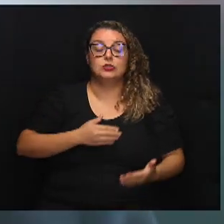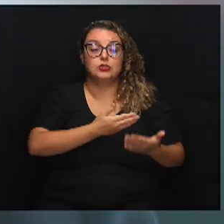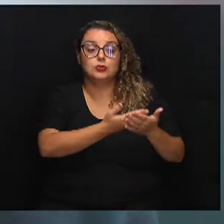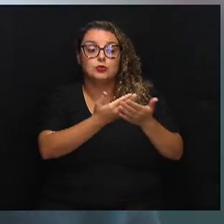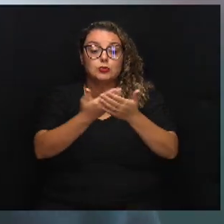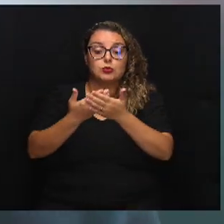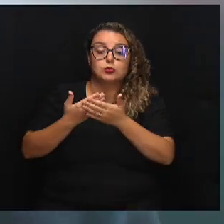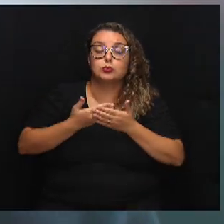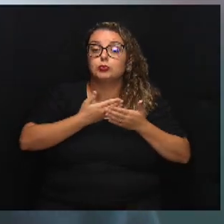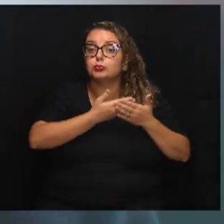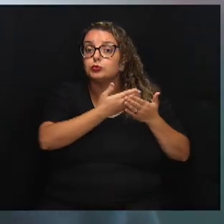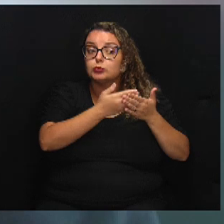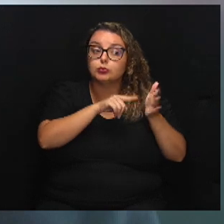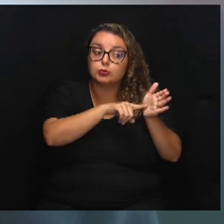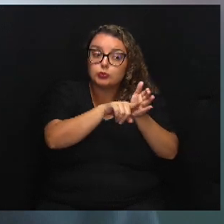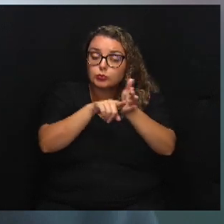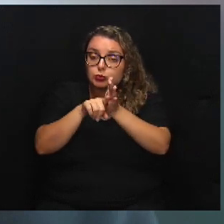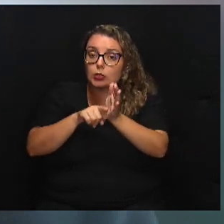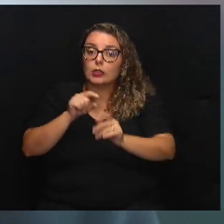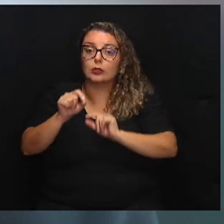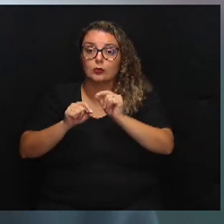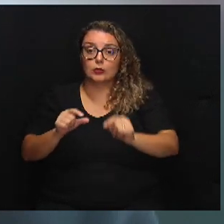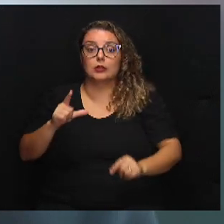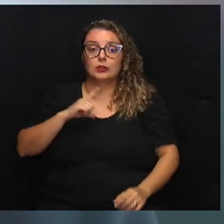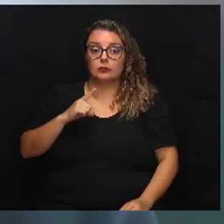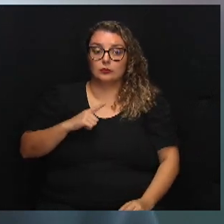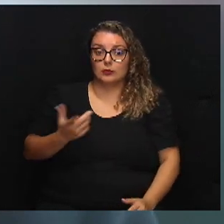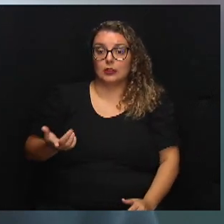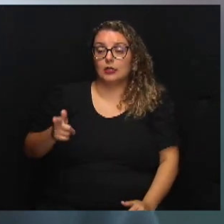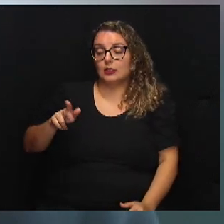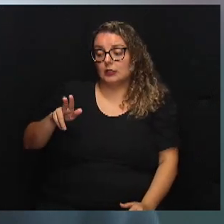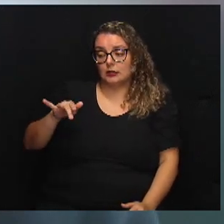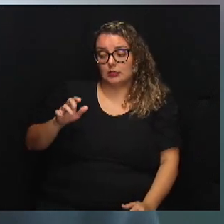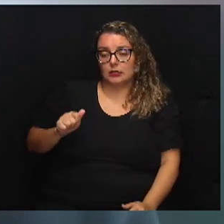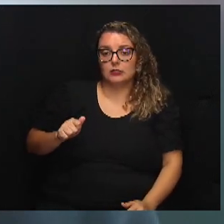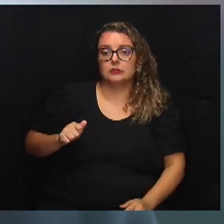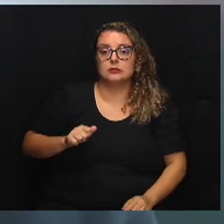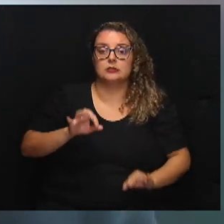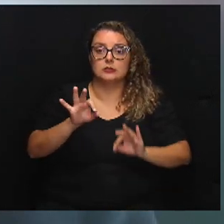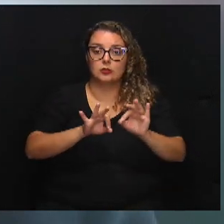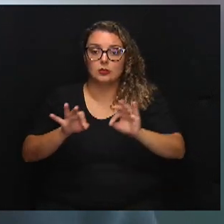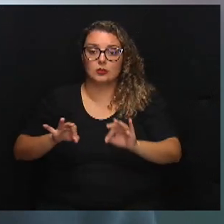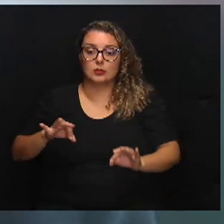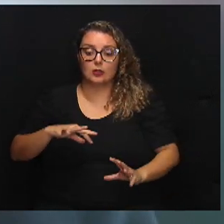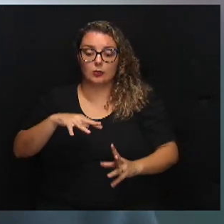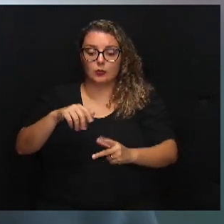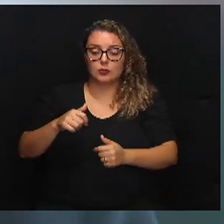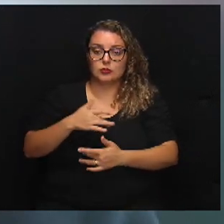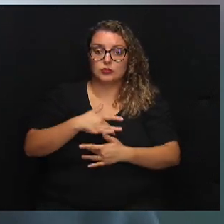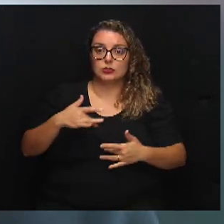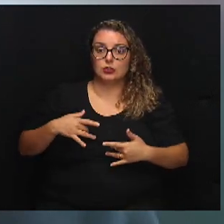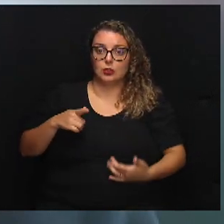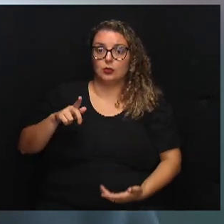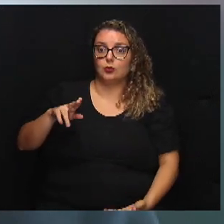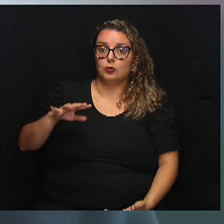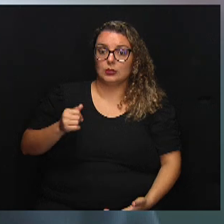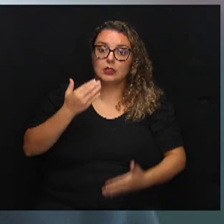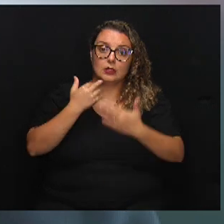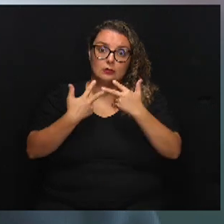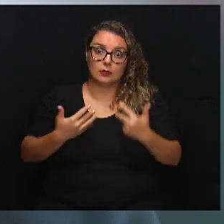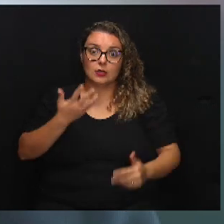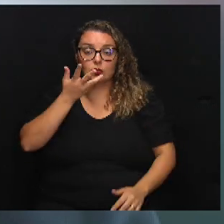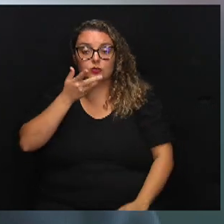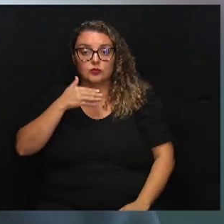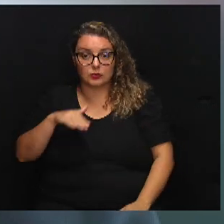estudos. E o que a gente tem são as guias da Organização Mundial da Saúde, o Guia Alimentar da Criança